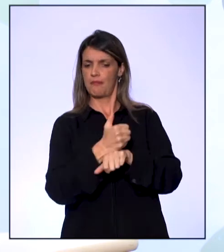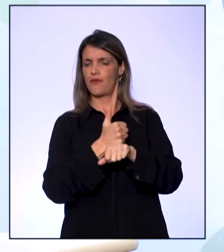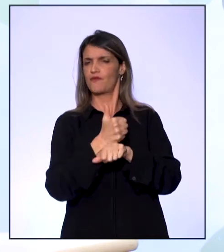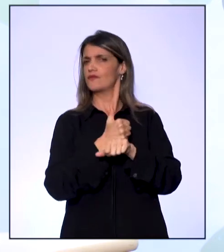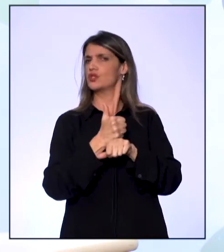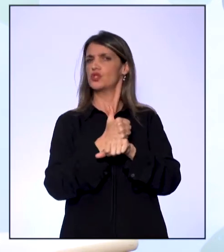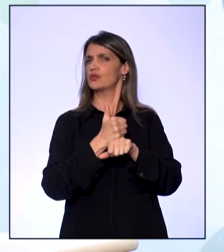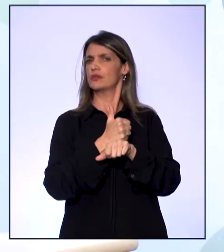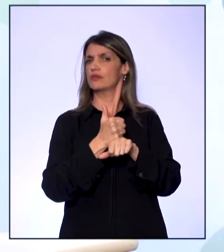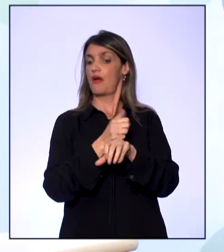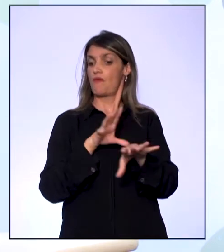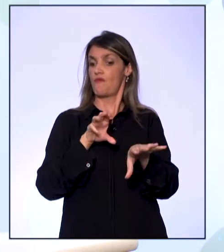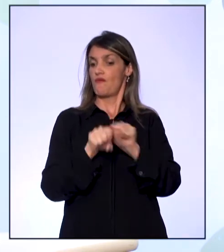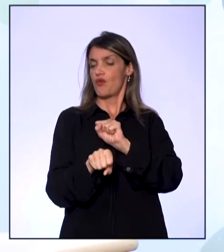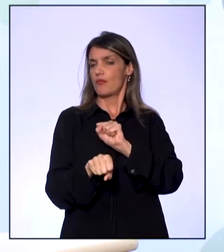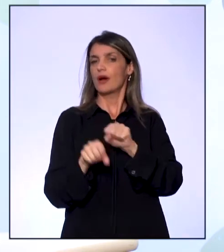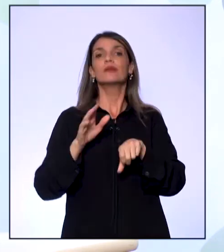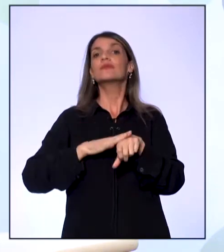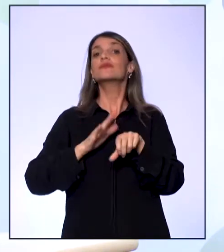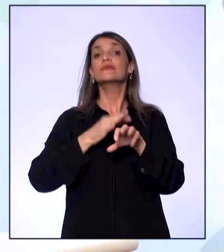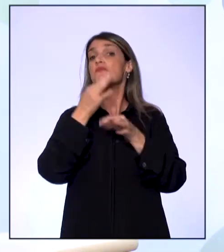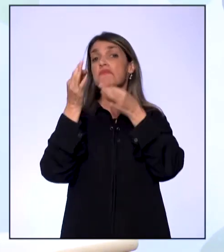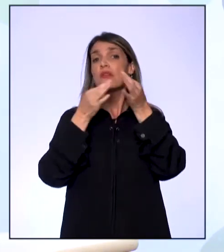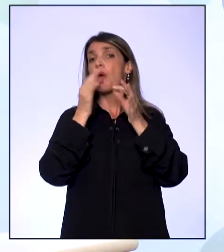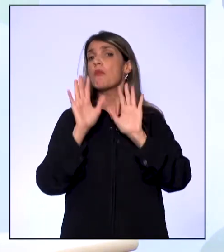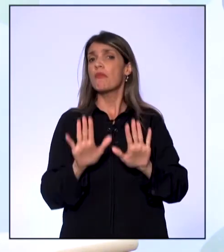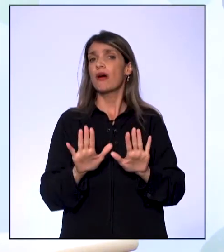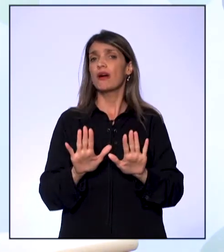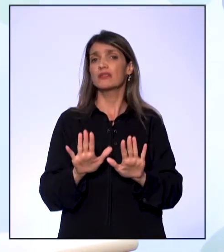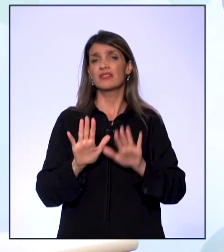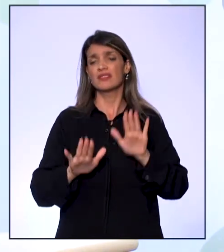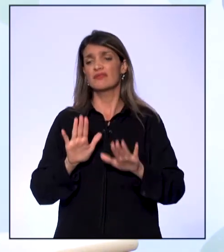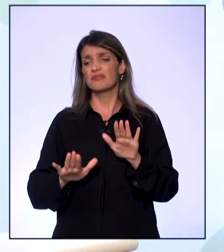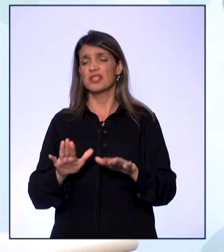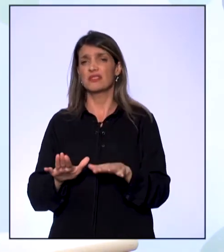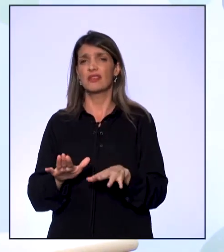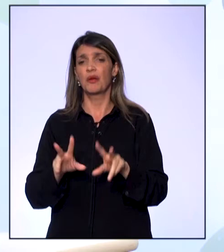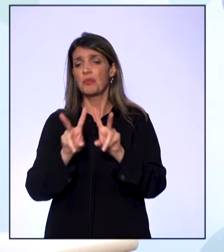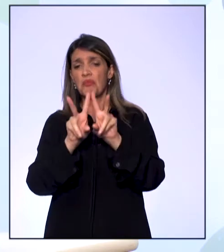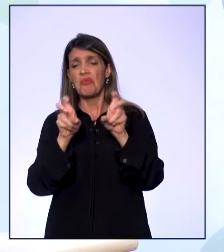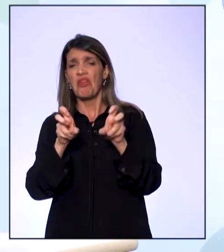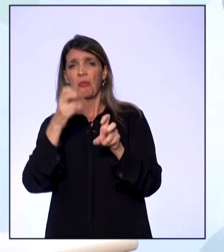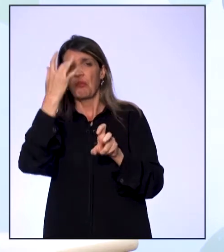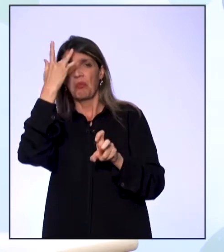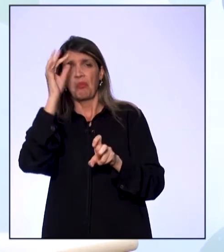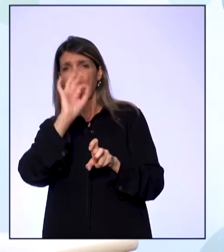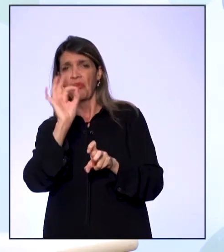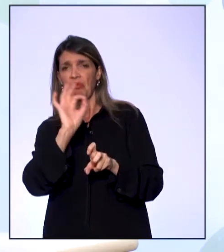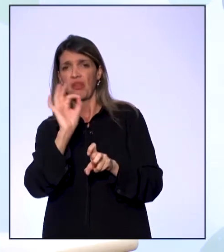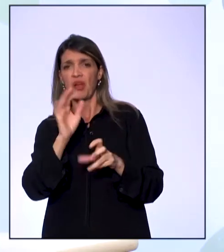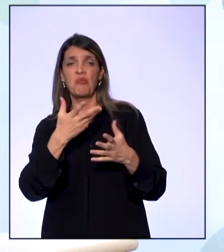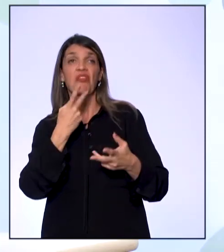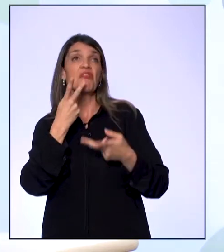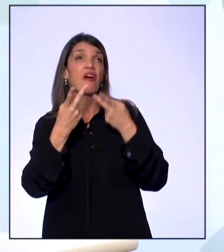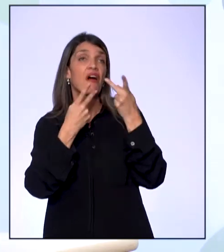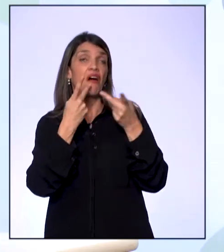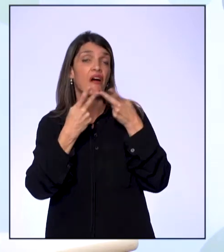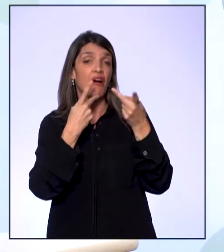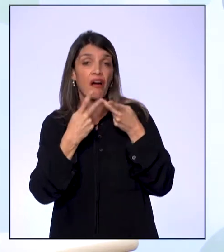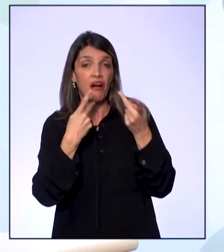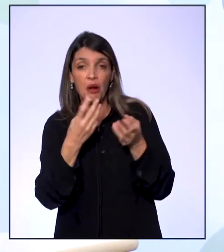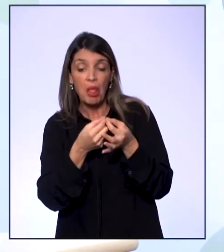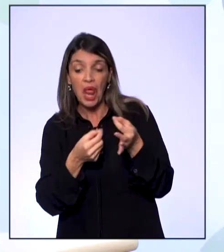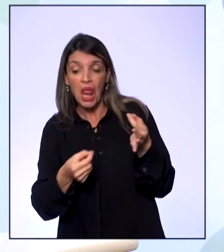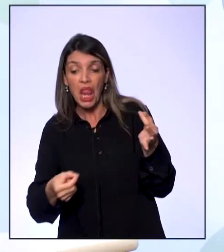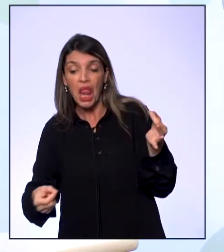formados para emitir opiniões. Mas eu posso ter pessoas que são leigas no assunto e que, de repente, começam a emitir opinião sobre aquilo, sem